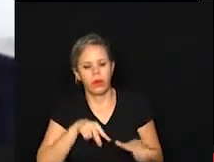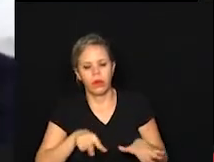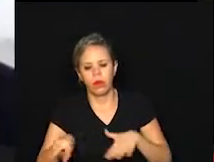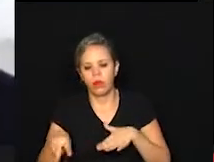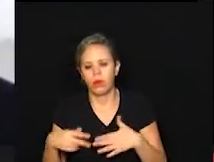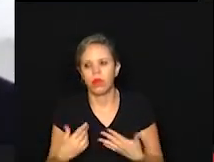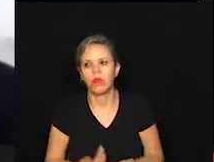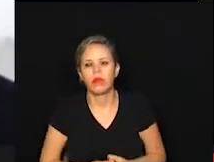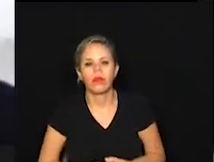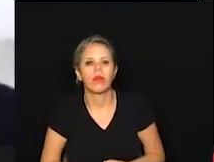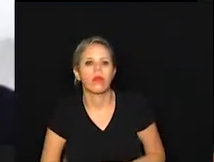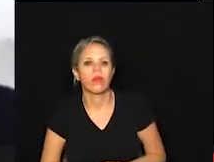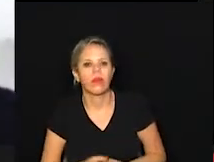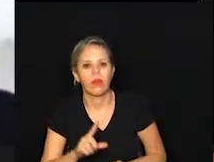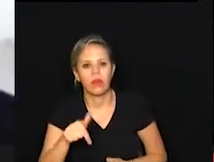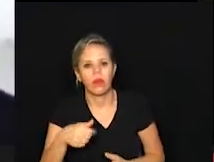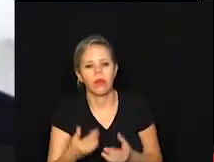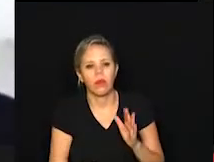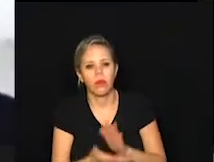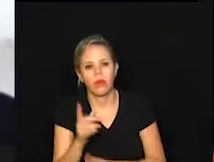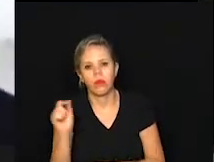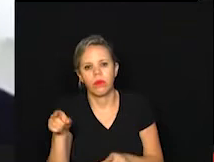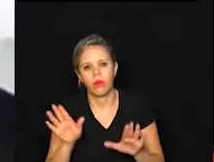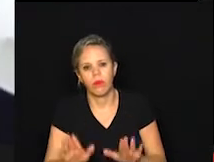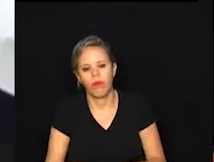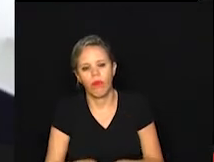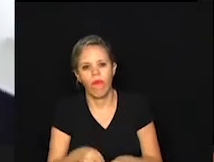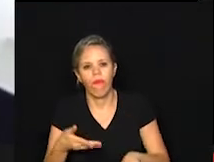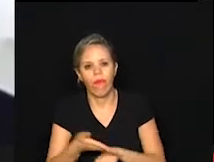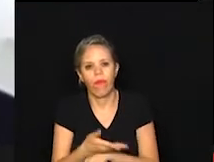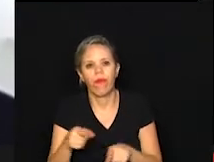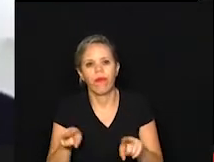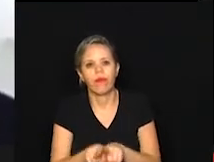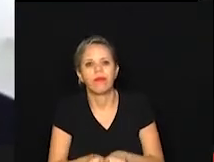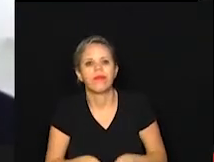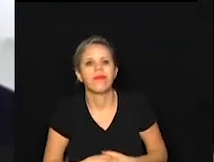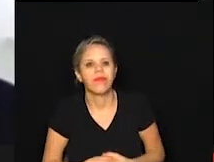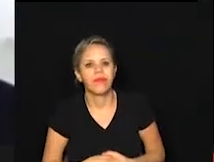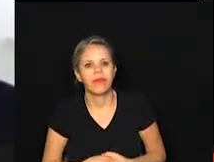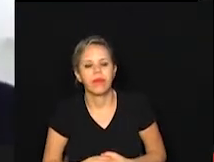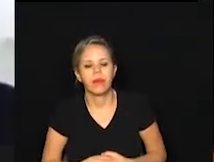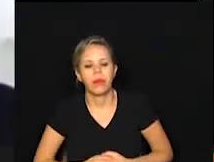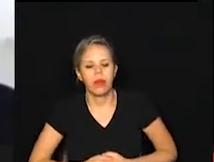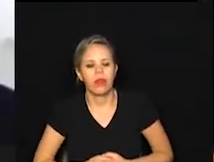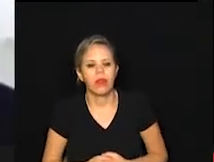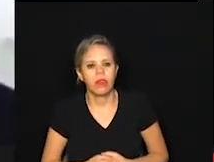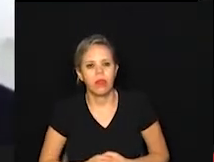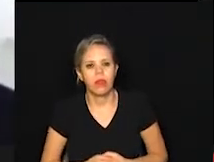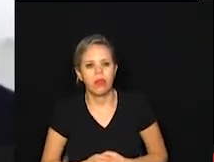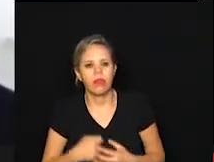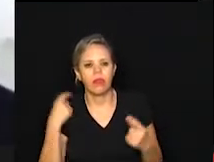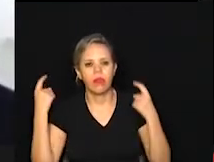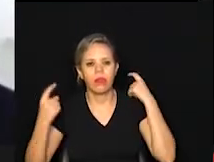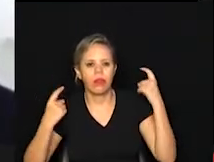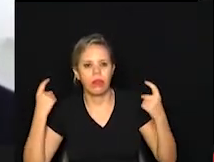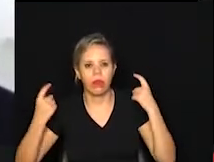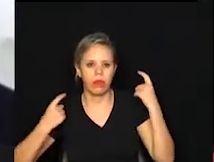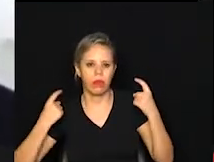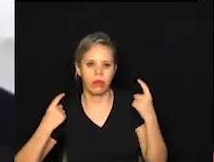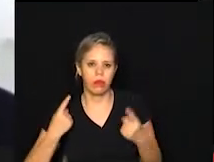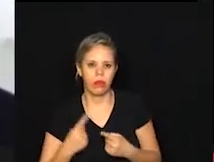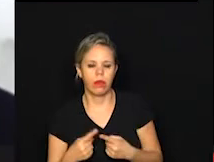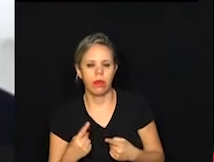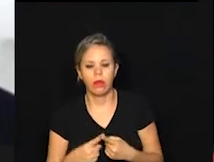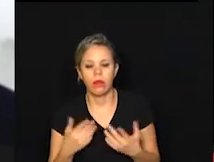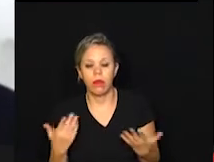aí. Então, logo eu vou ter que sair. Mas eu entrei também com essa preocupação, né? Porque,